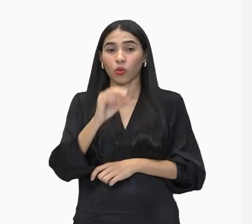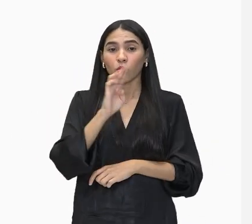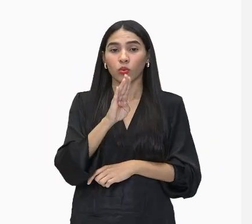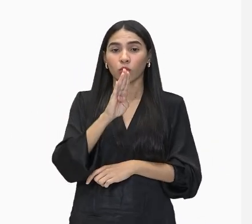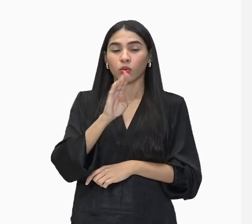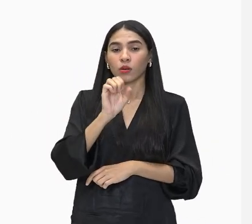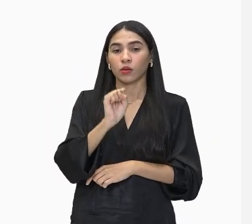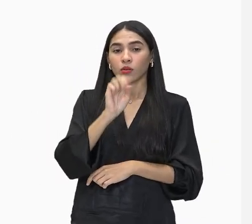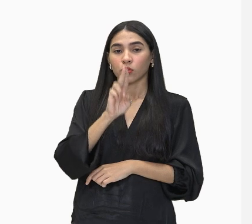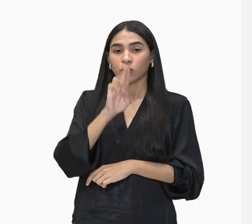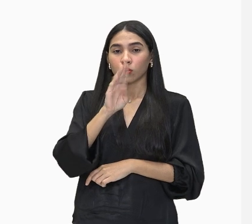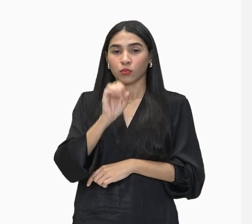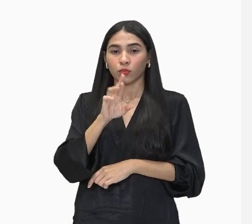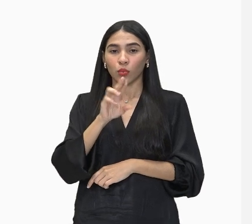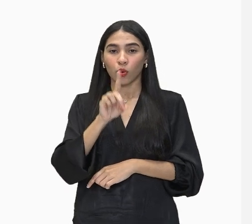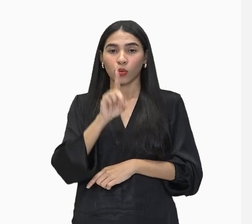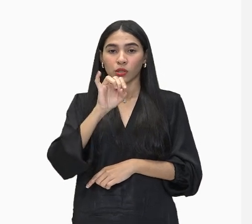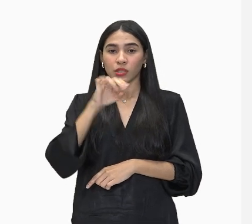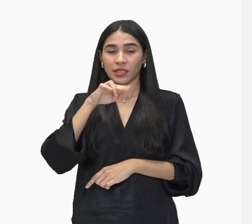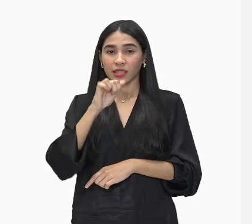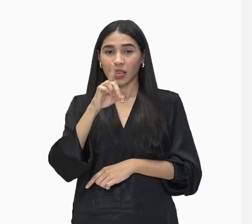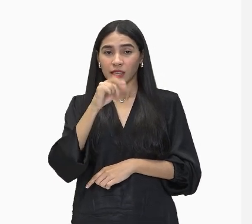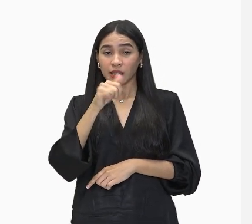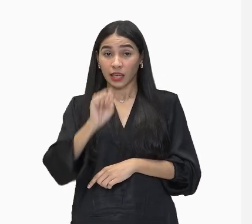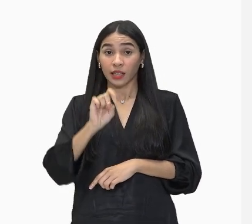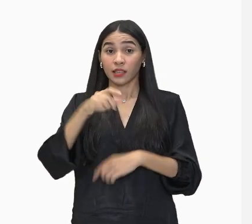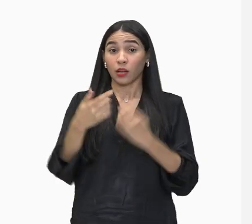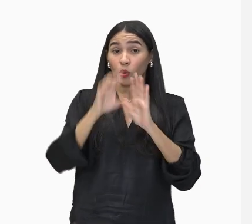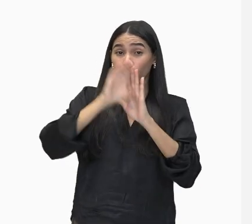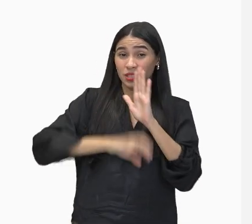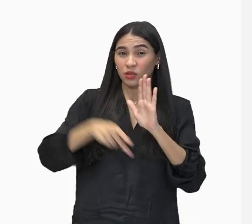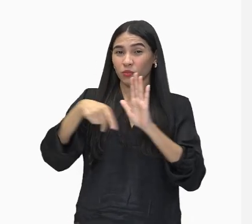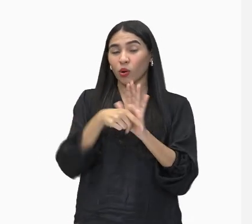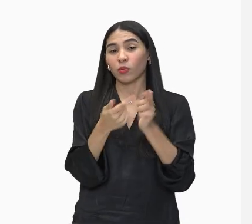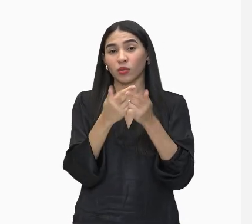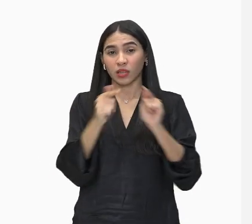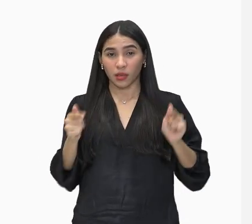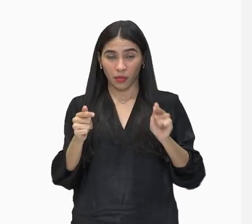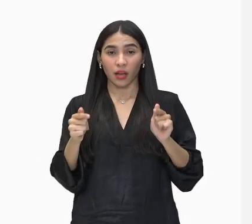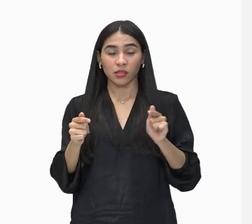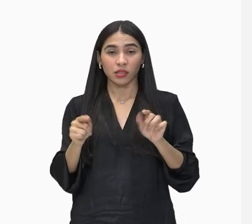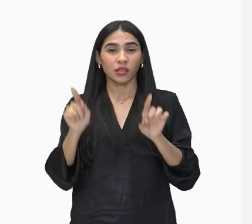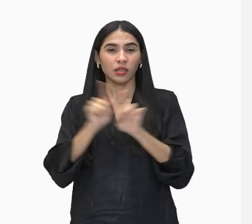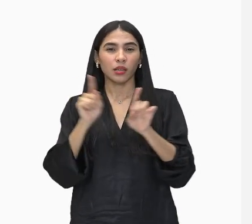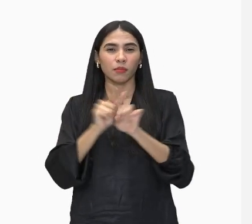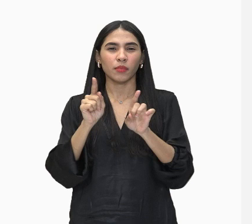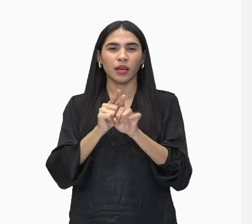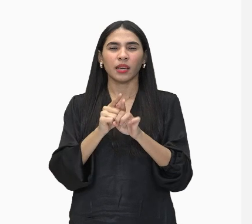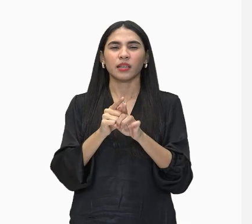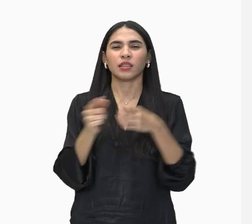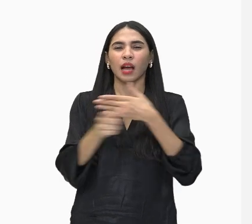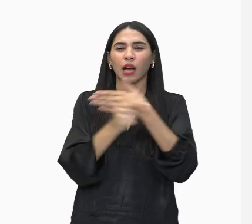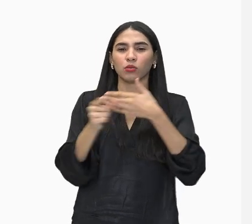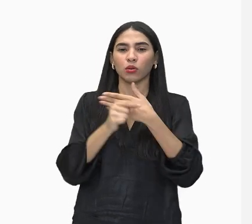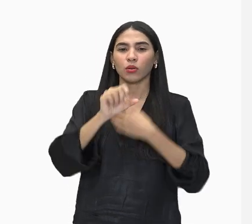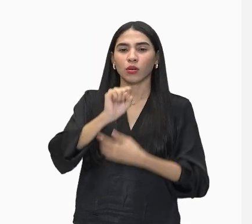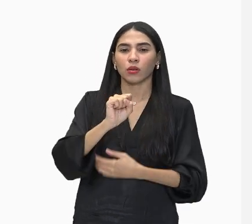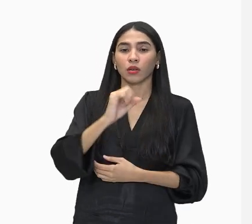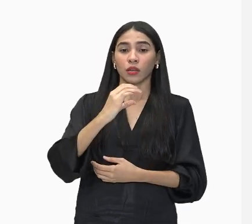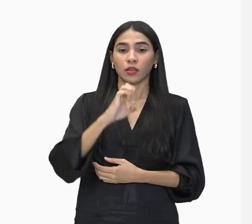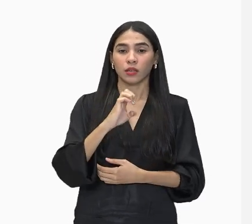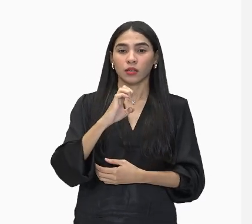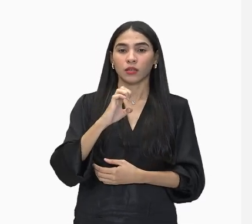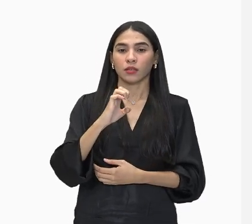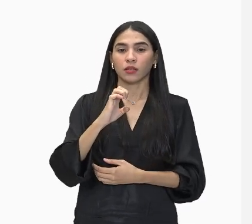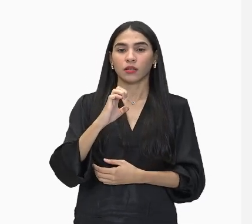Então, perceba que esse conceito aí veio da gramática, certo? E esse conceito foi construído por Segala. Gente, é